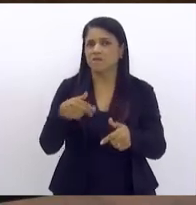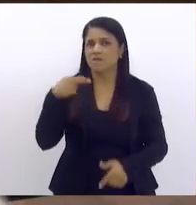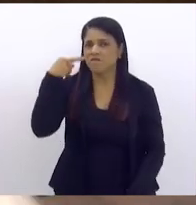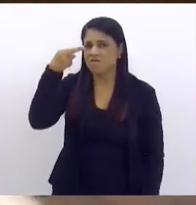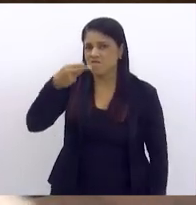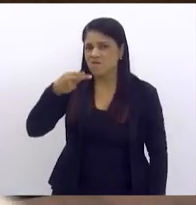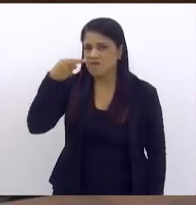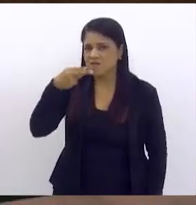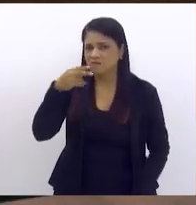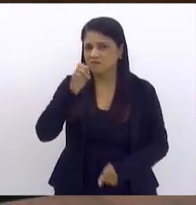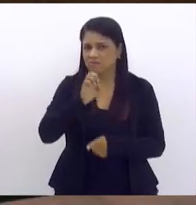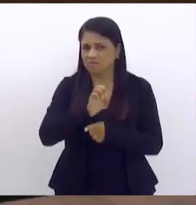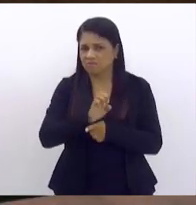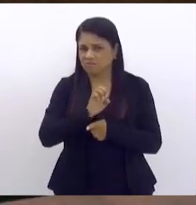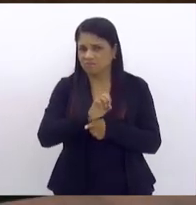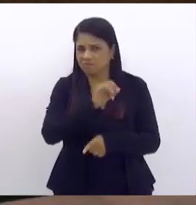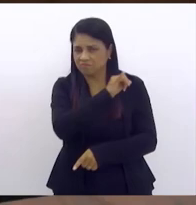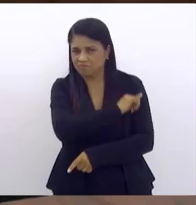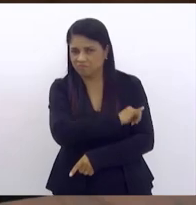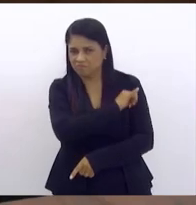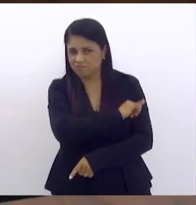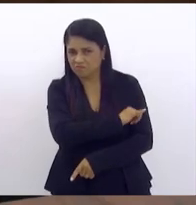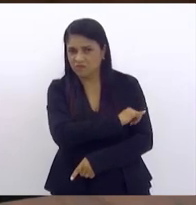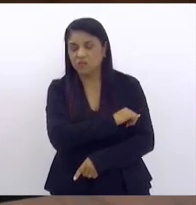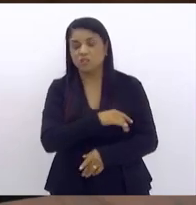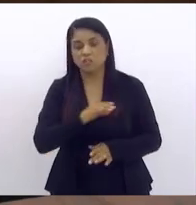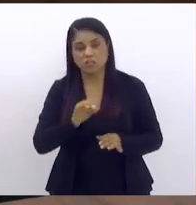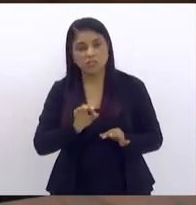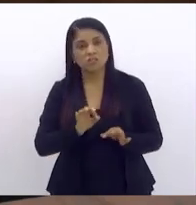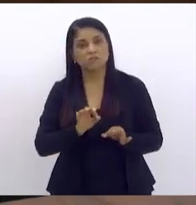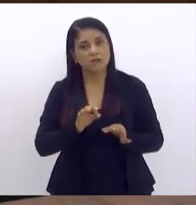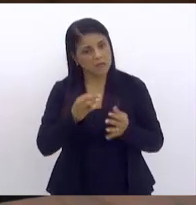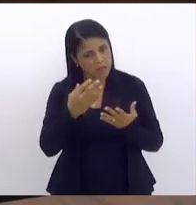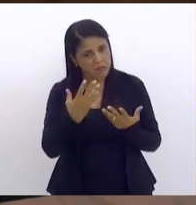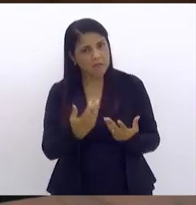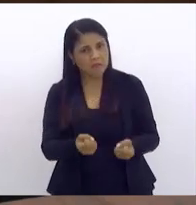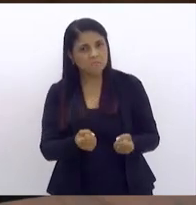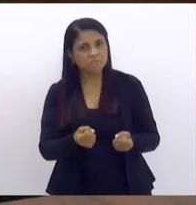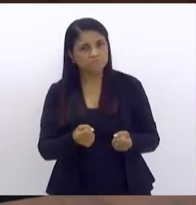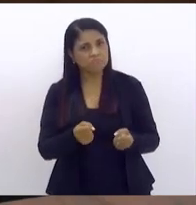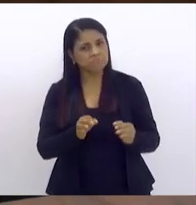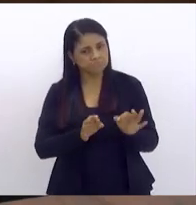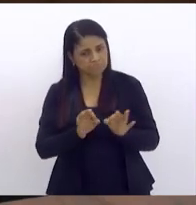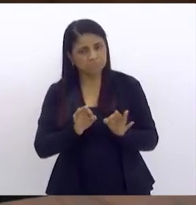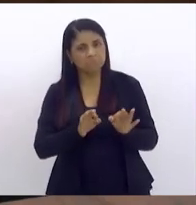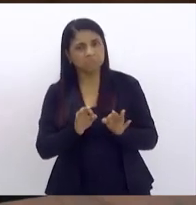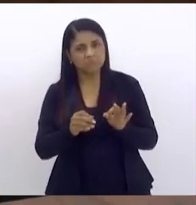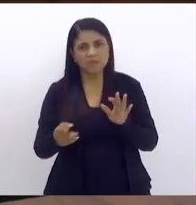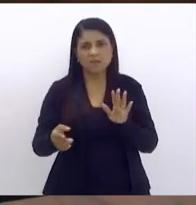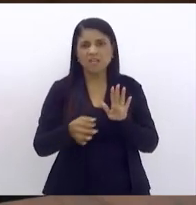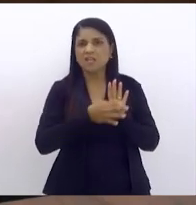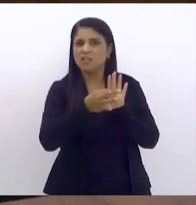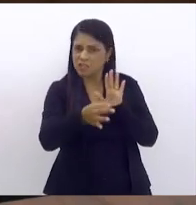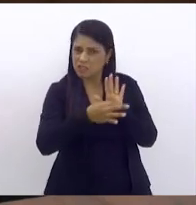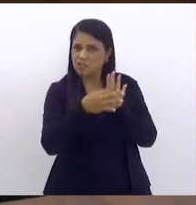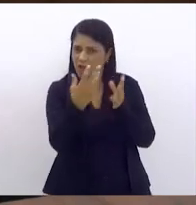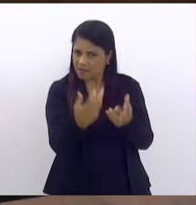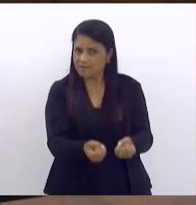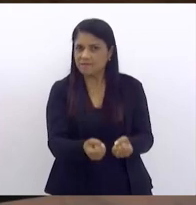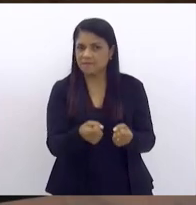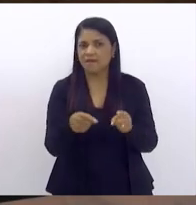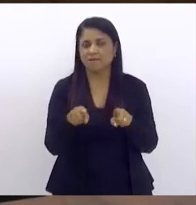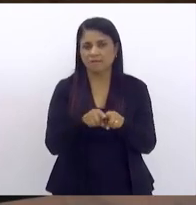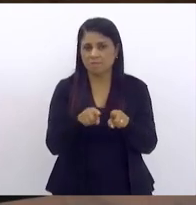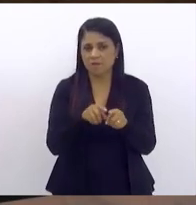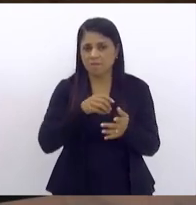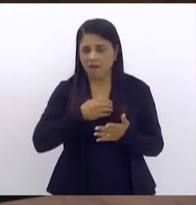da cidade do Rio de Janeiro, esteja preparado para as críticas, esteja preparado, né, para torcer, mas também